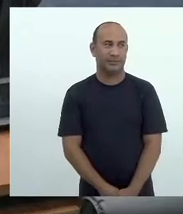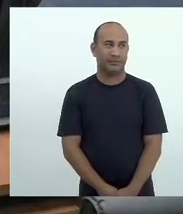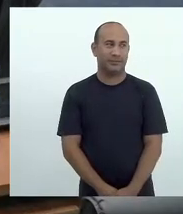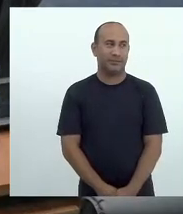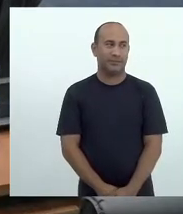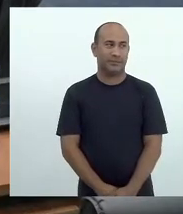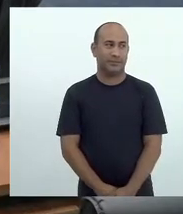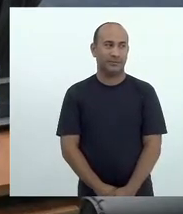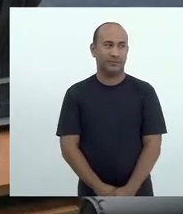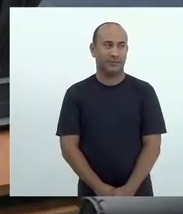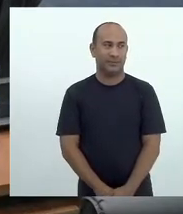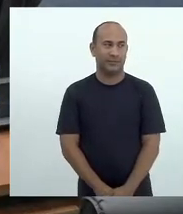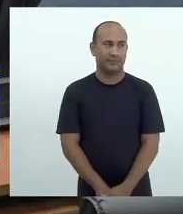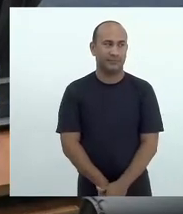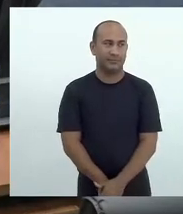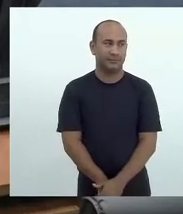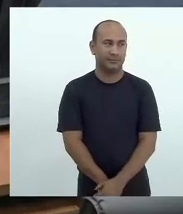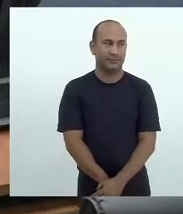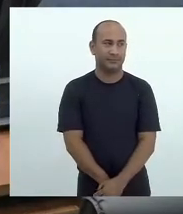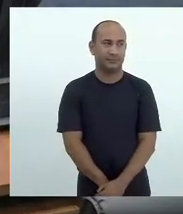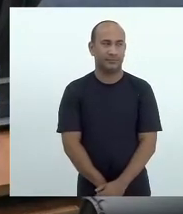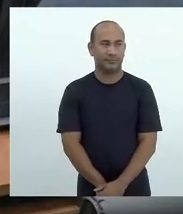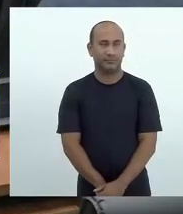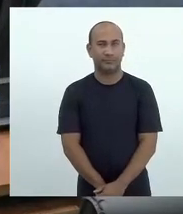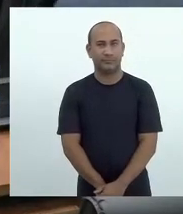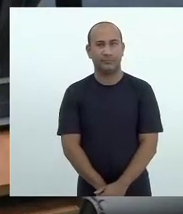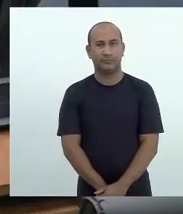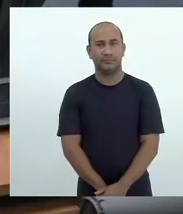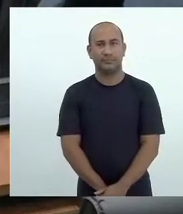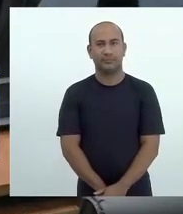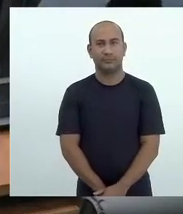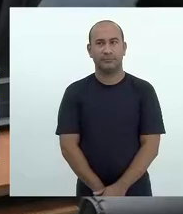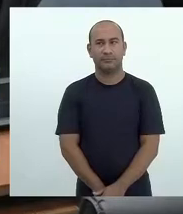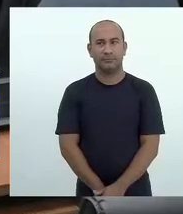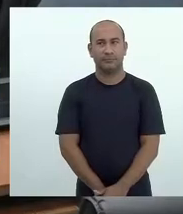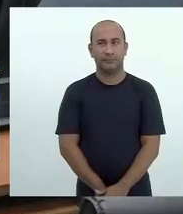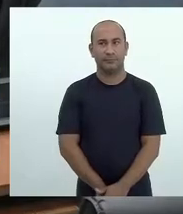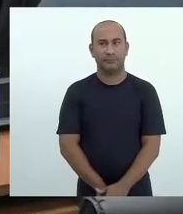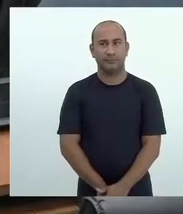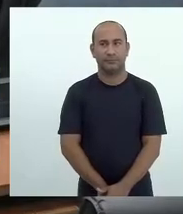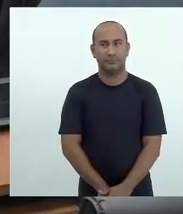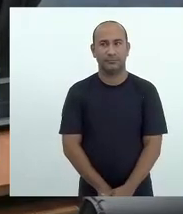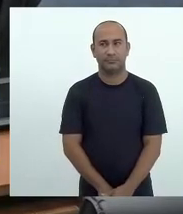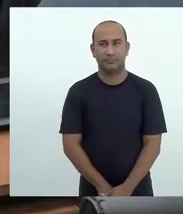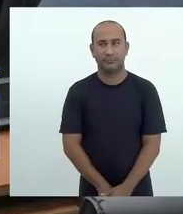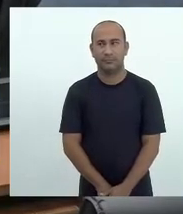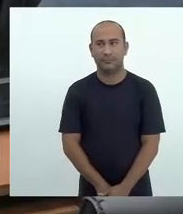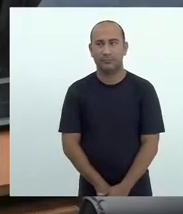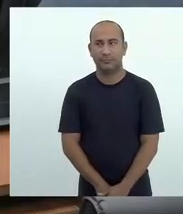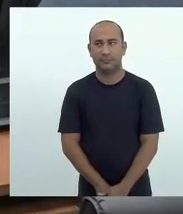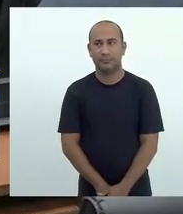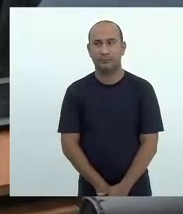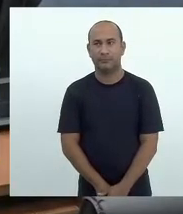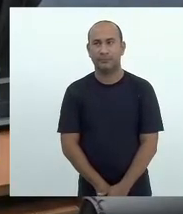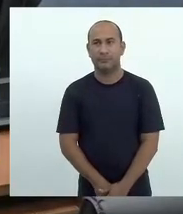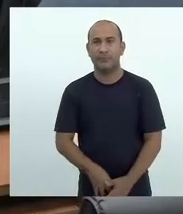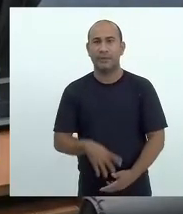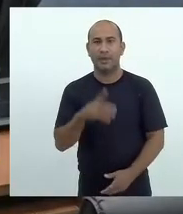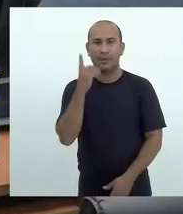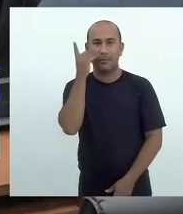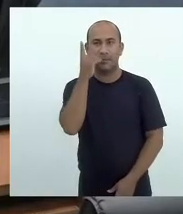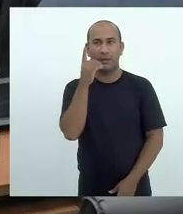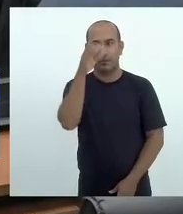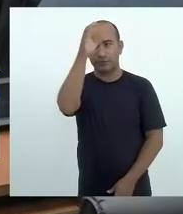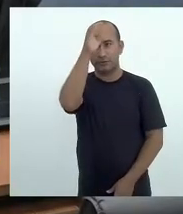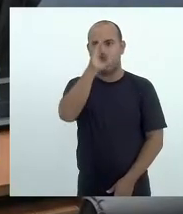absorvente, ninguém lembra que você precisa das políticas específicas para mulher. Você acha que vai ficar dependente? Muito bem, deputada Tia Ju. Tô